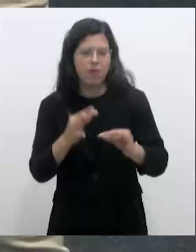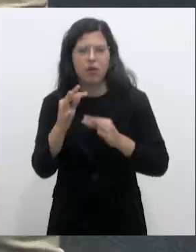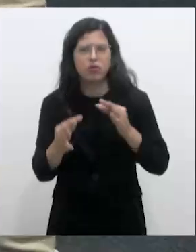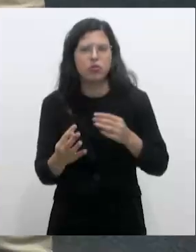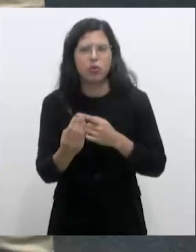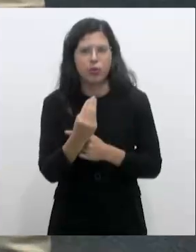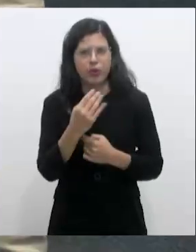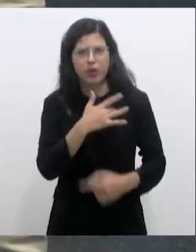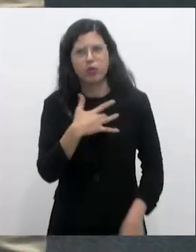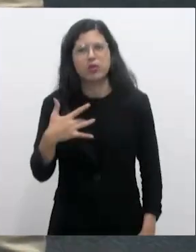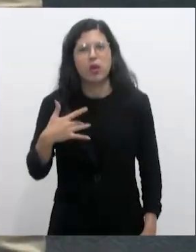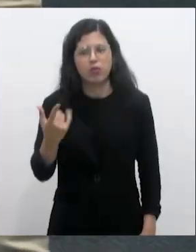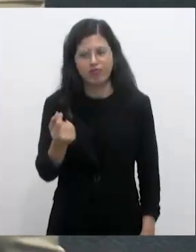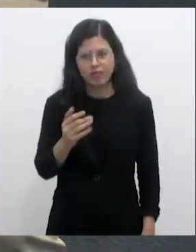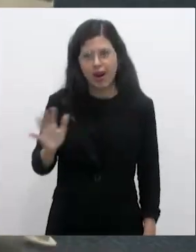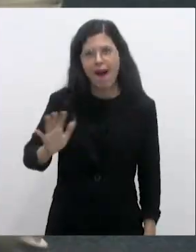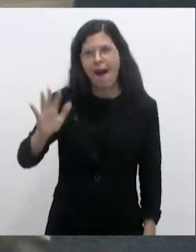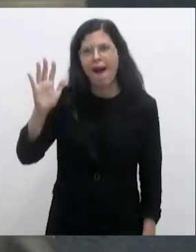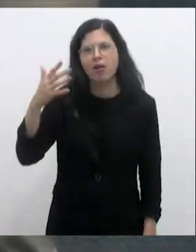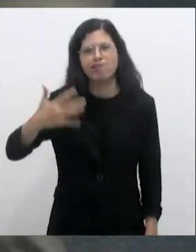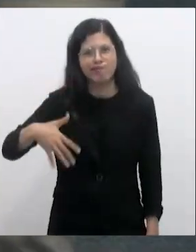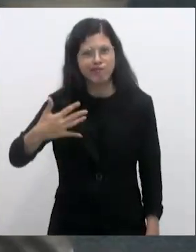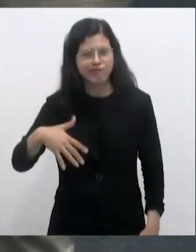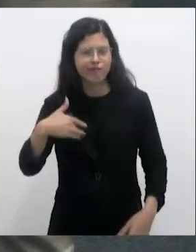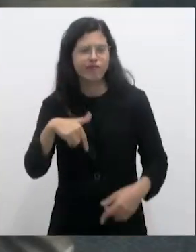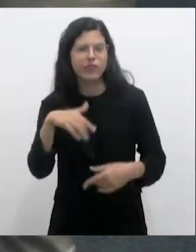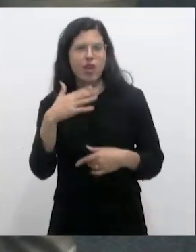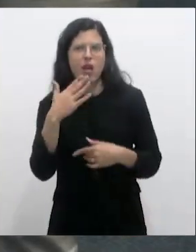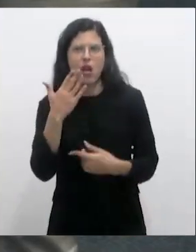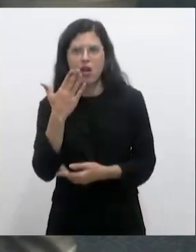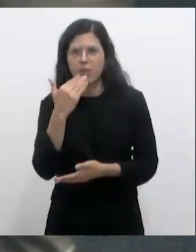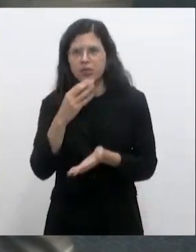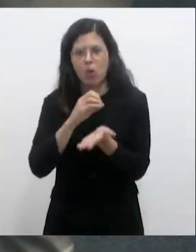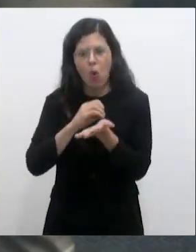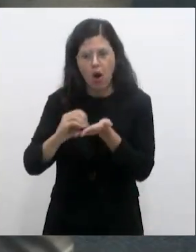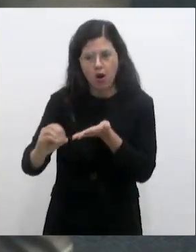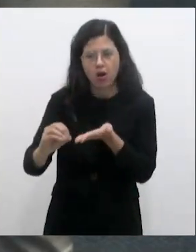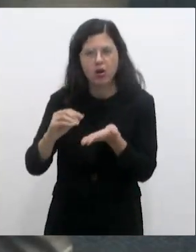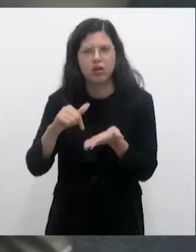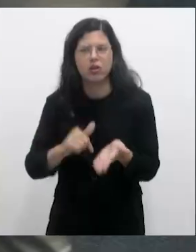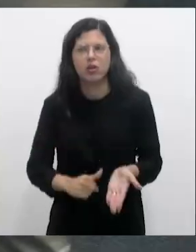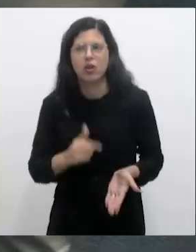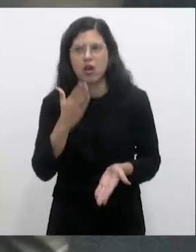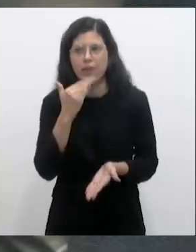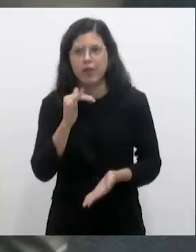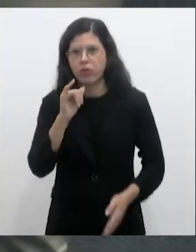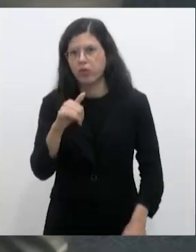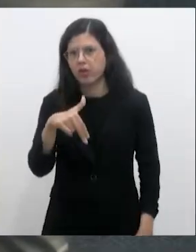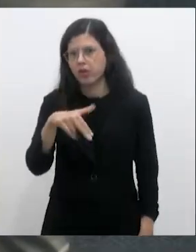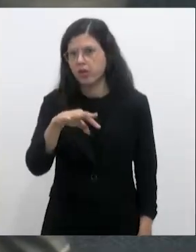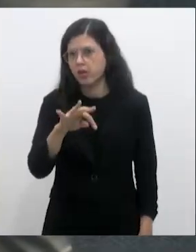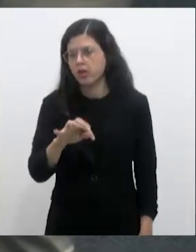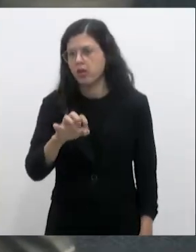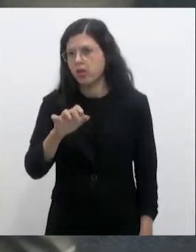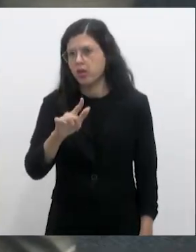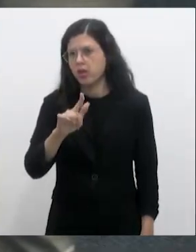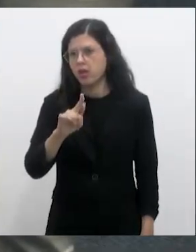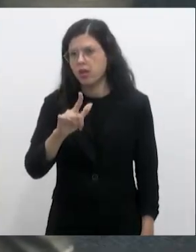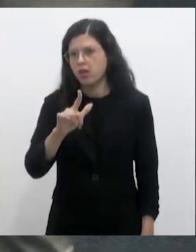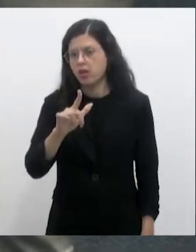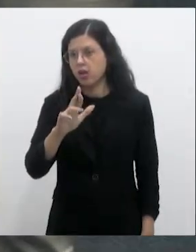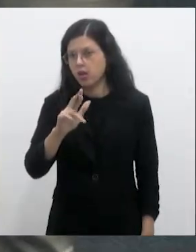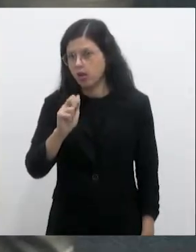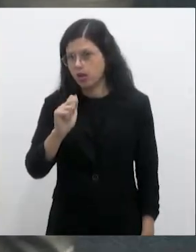ainda é muito caro. São as alimentações orgânicas, são os alimentos integrais, são super caros. E a gente